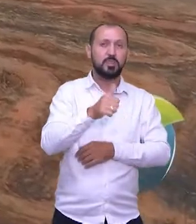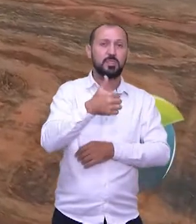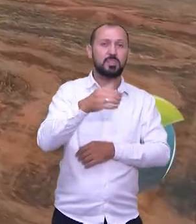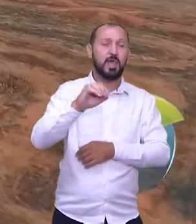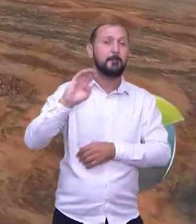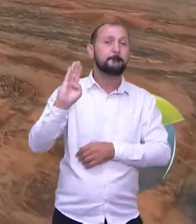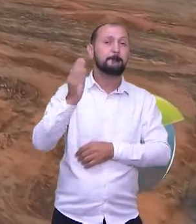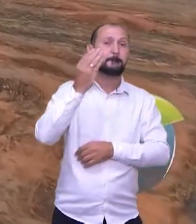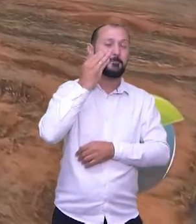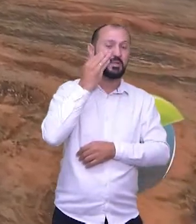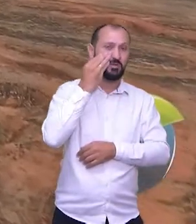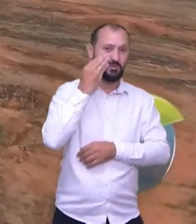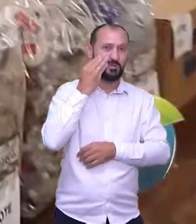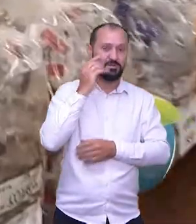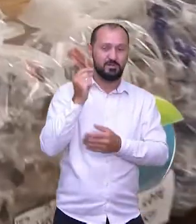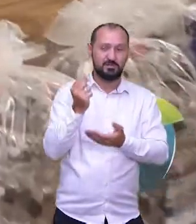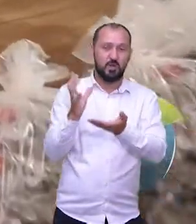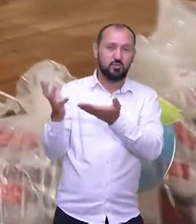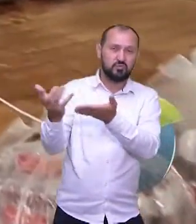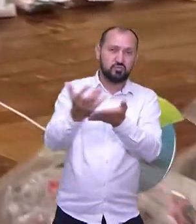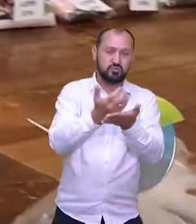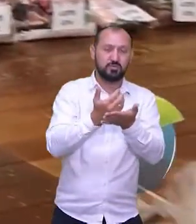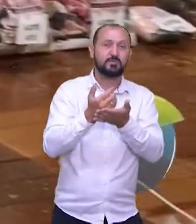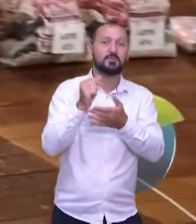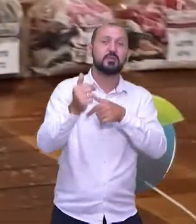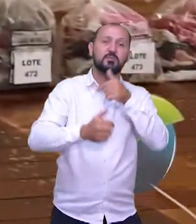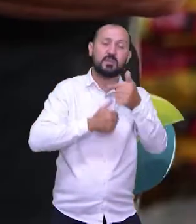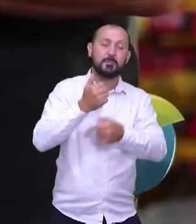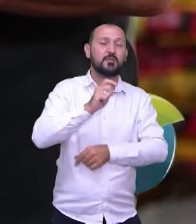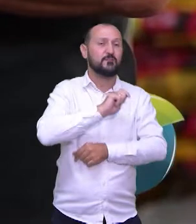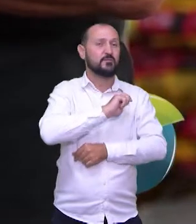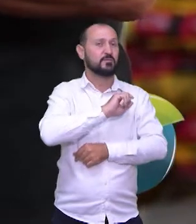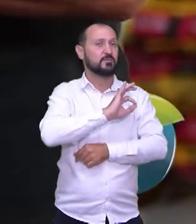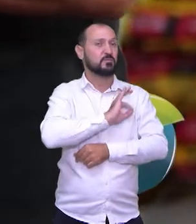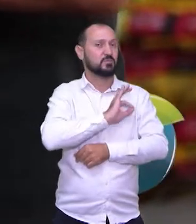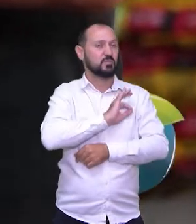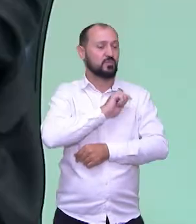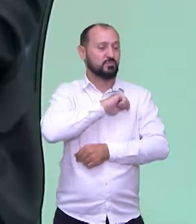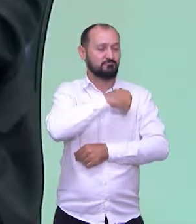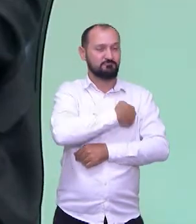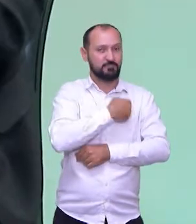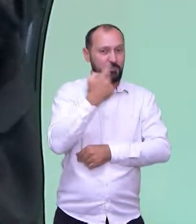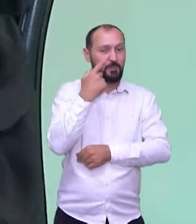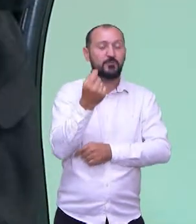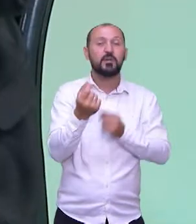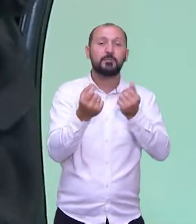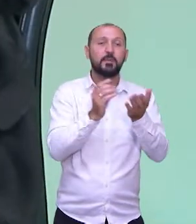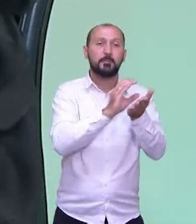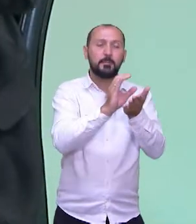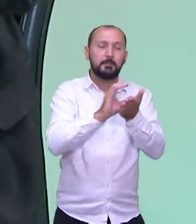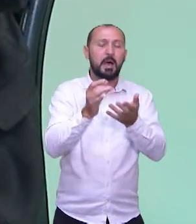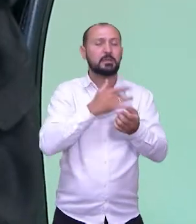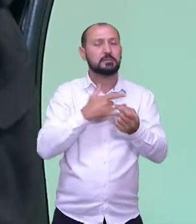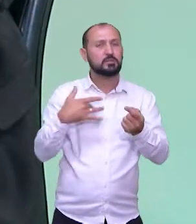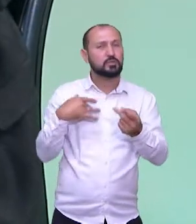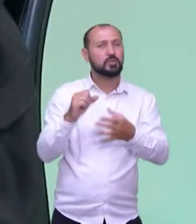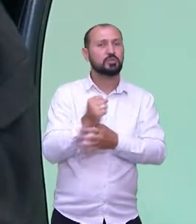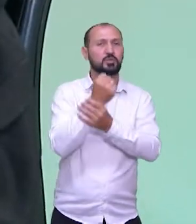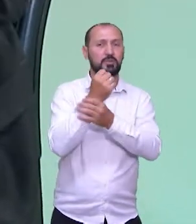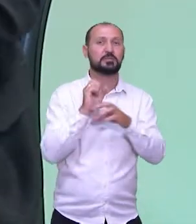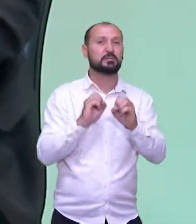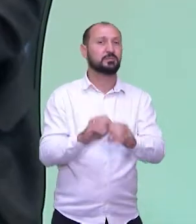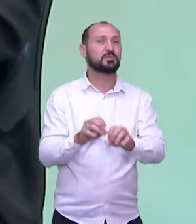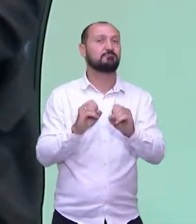arrecadou mais de 10 bilhões para os cofres estaduais. Isso é a atuação do fiscal tributário estadual, para financiar a saúde, a